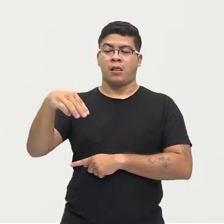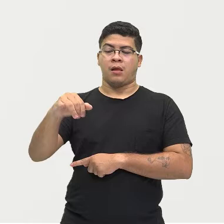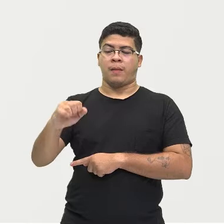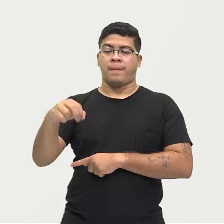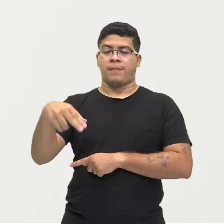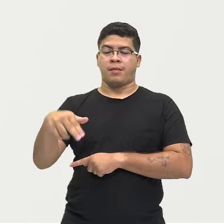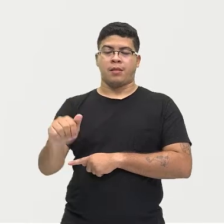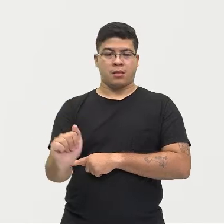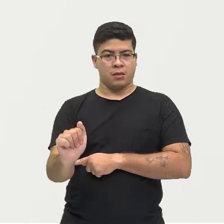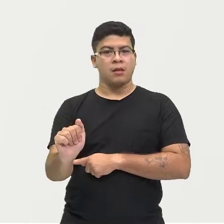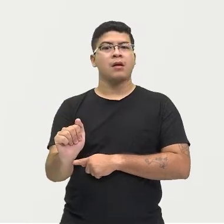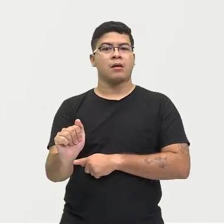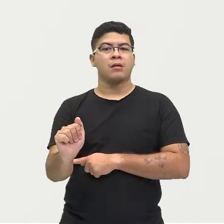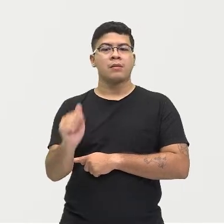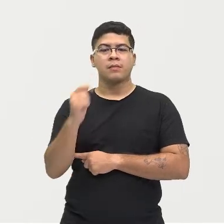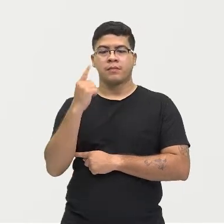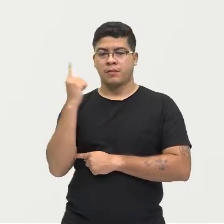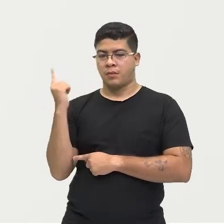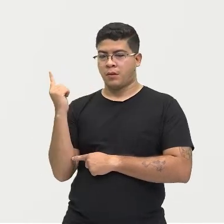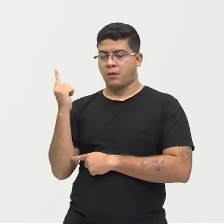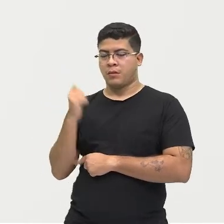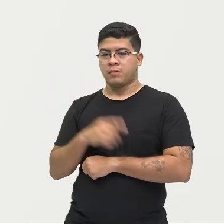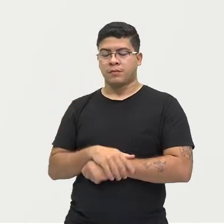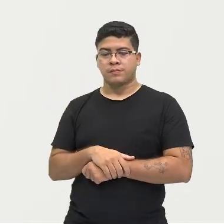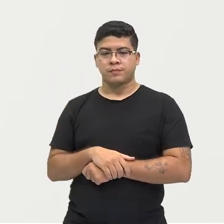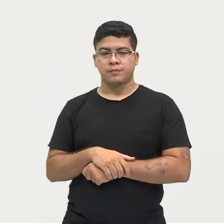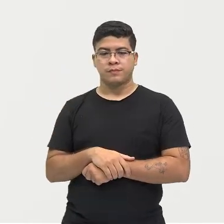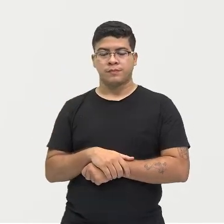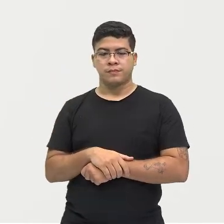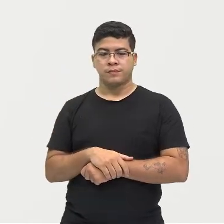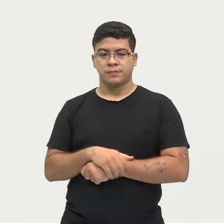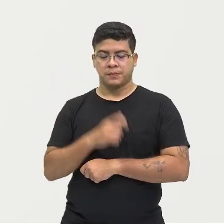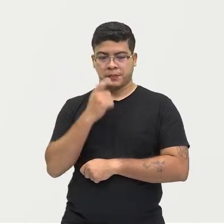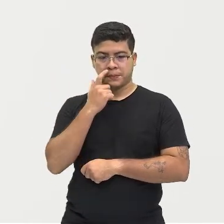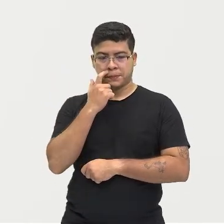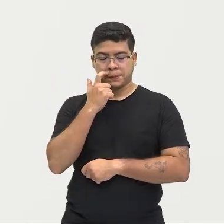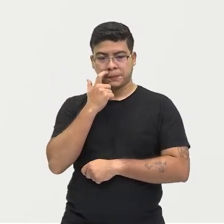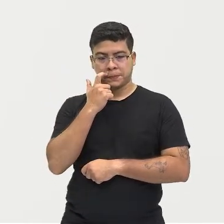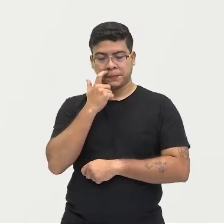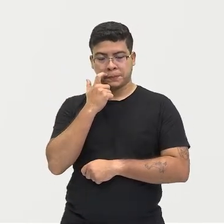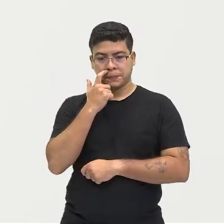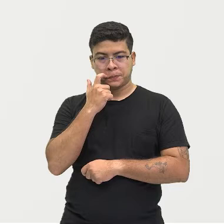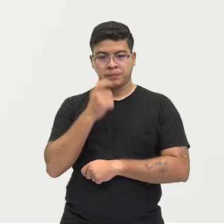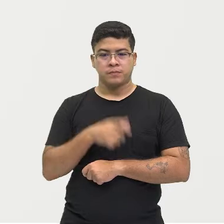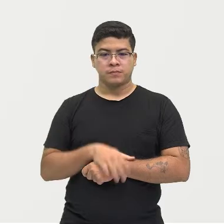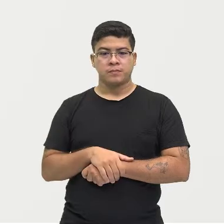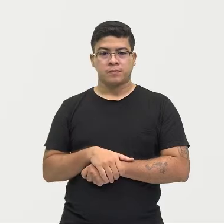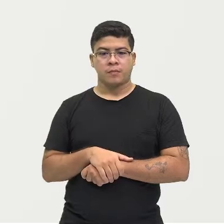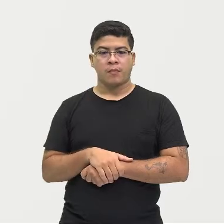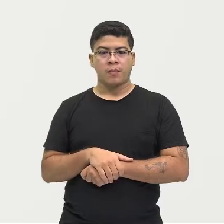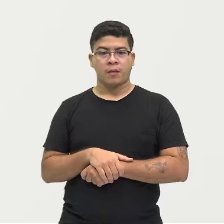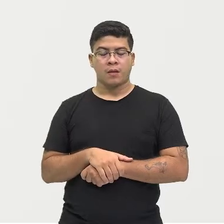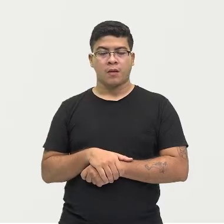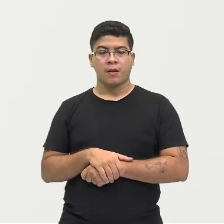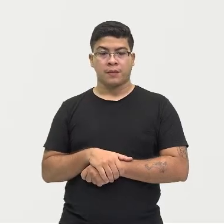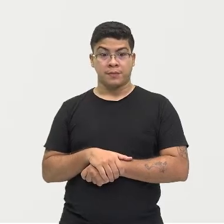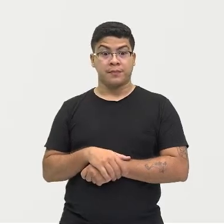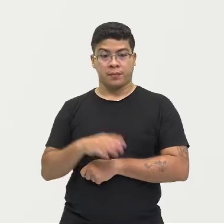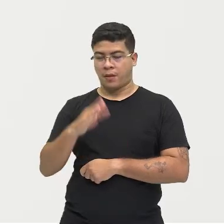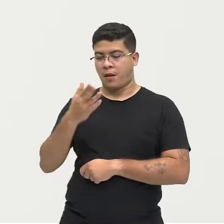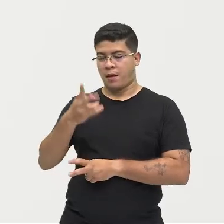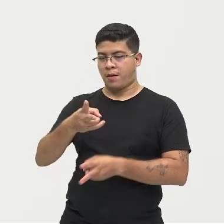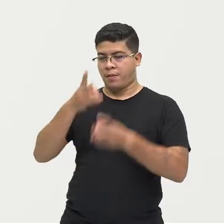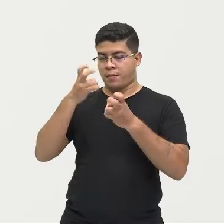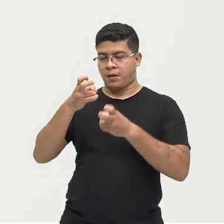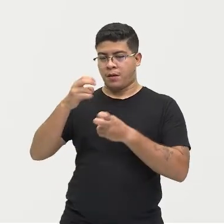esse outro aqui, ó. Que radical é esse? Metil. A parte central aqui é a amina.